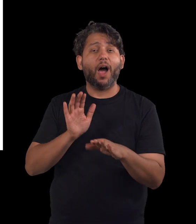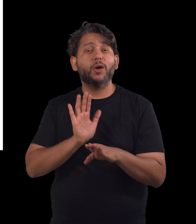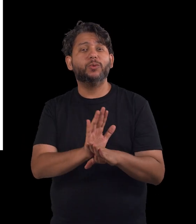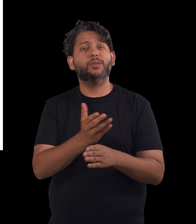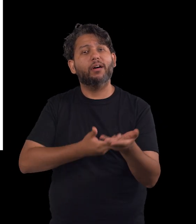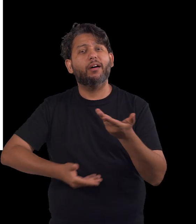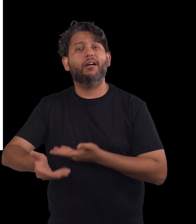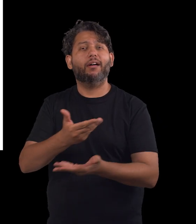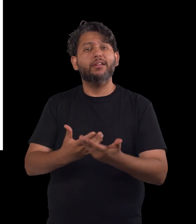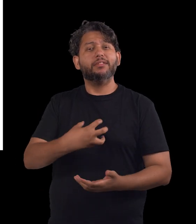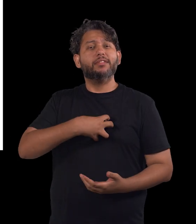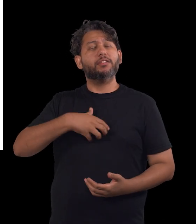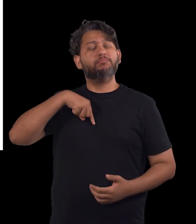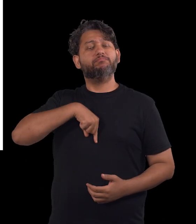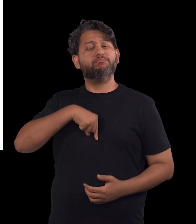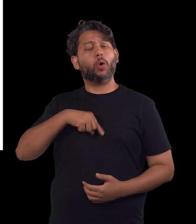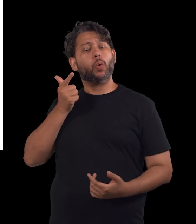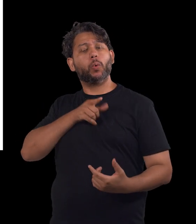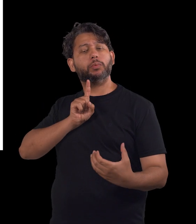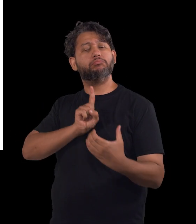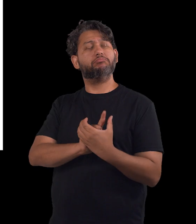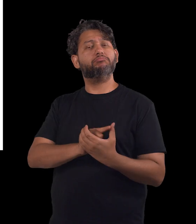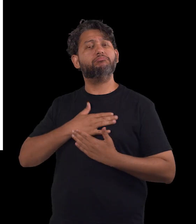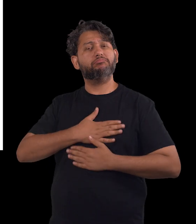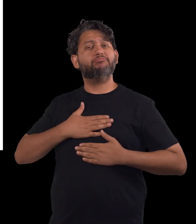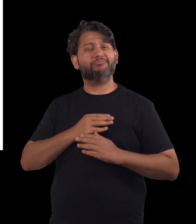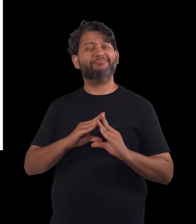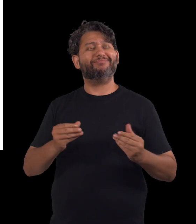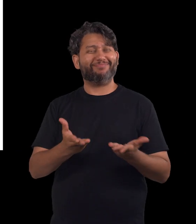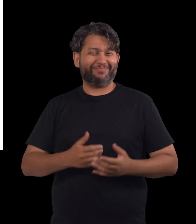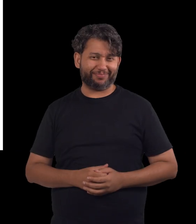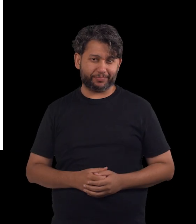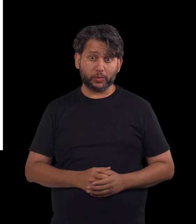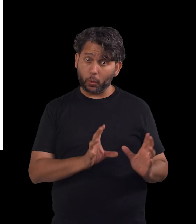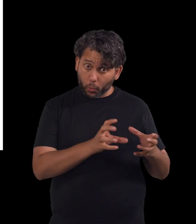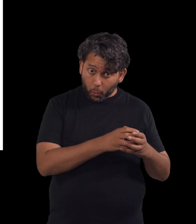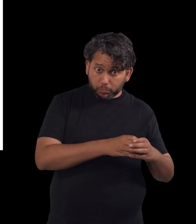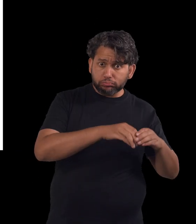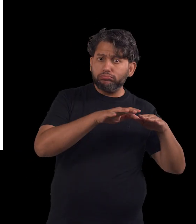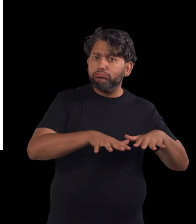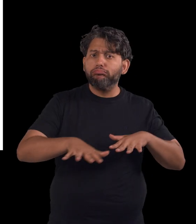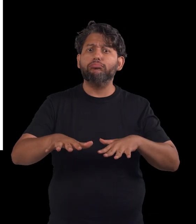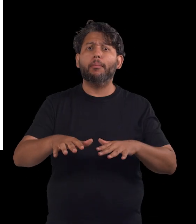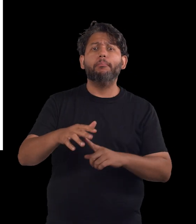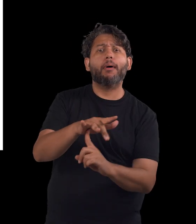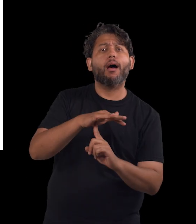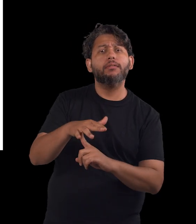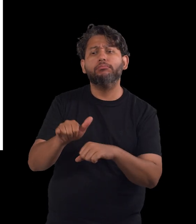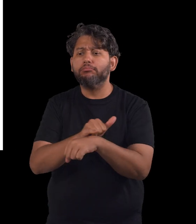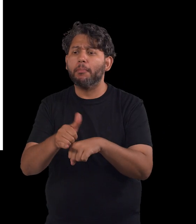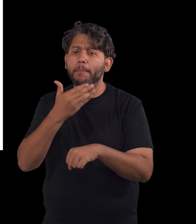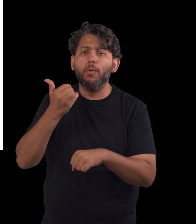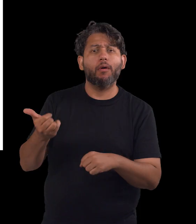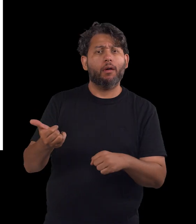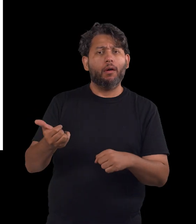promovem a cooperação e ampliam o sentimento de pertencimento. Quando um grupo se mobiliza para melhorar a praça do